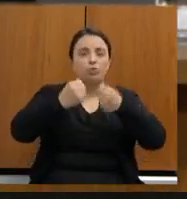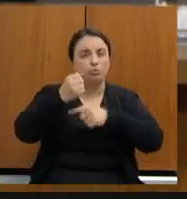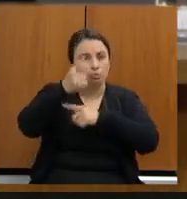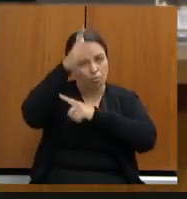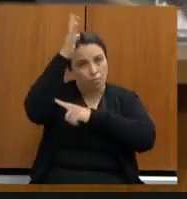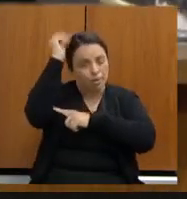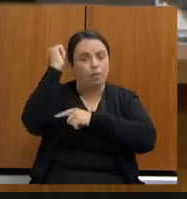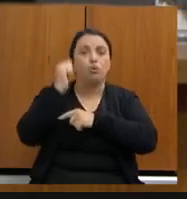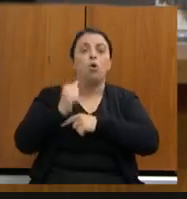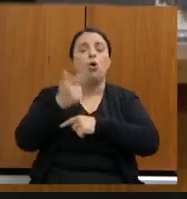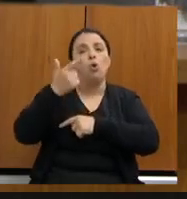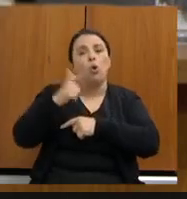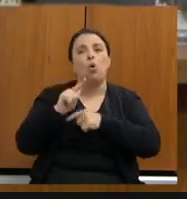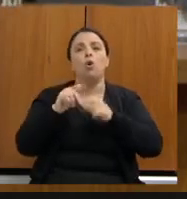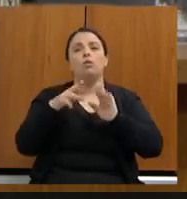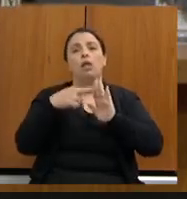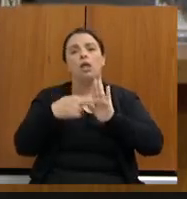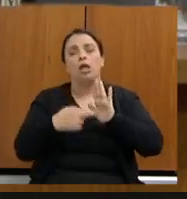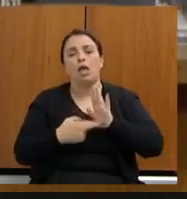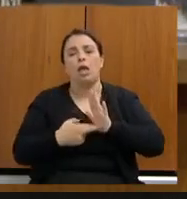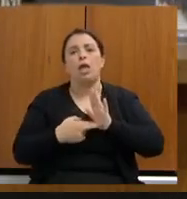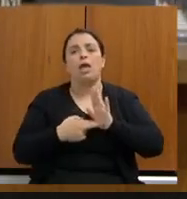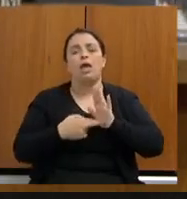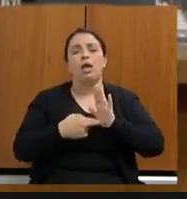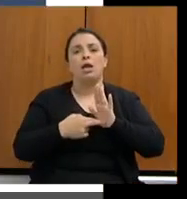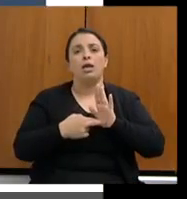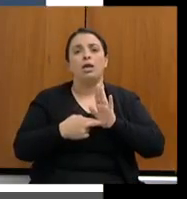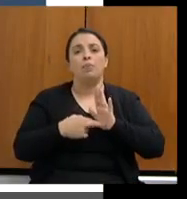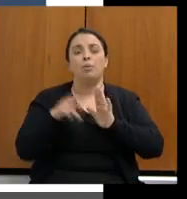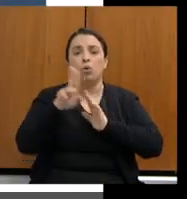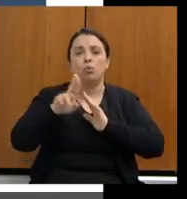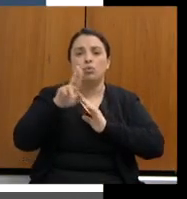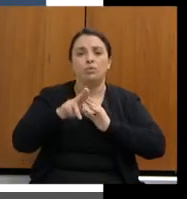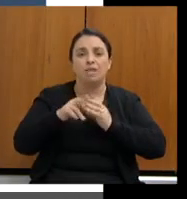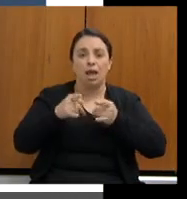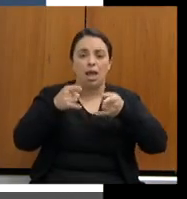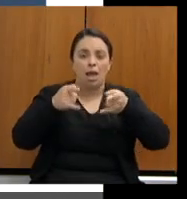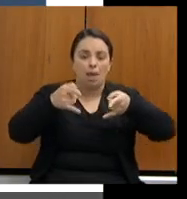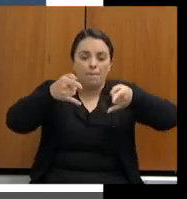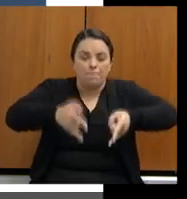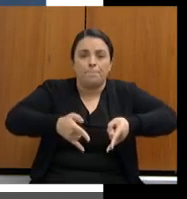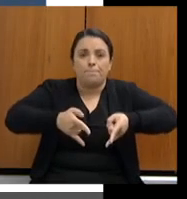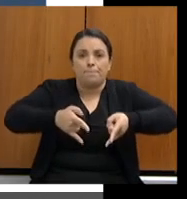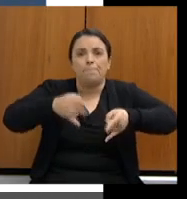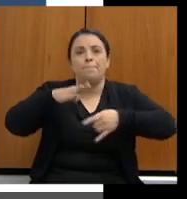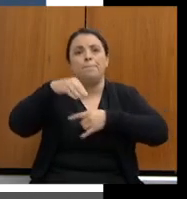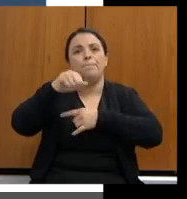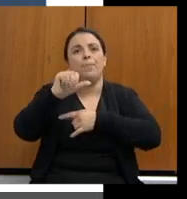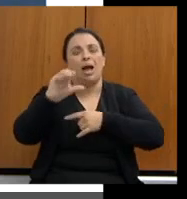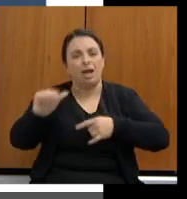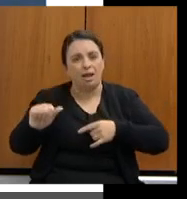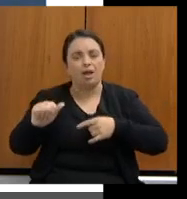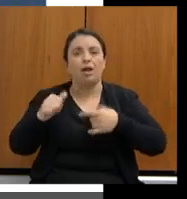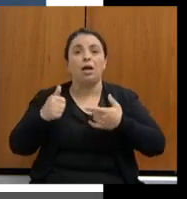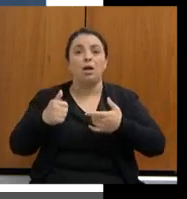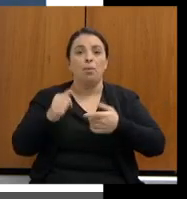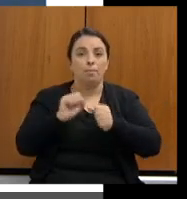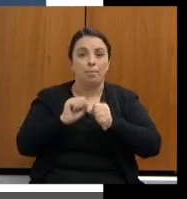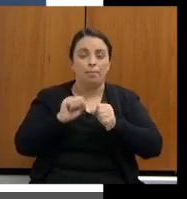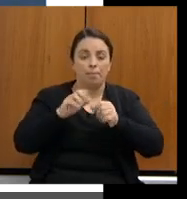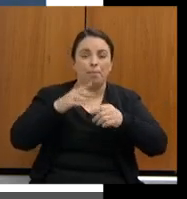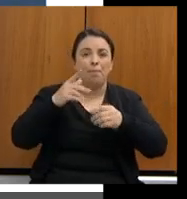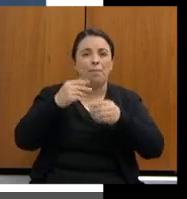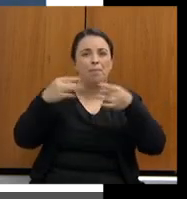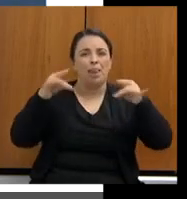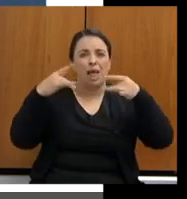protocolo operacional padrão para utilização de máquina bolha com o objetivo de proteger aqueles militares aquela